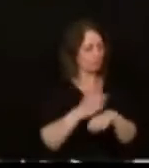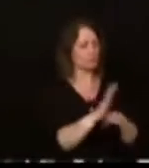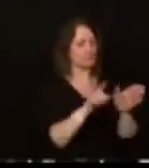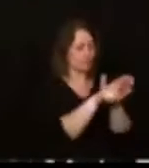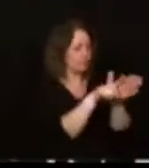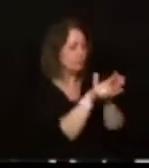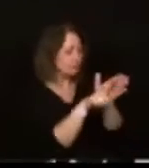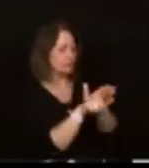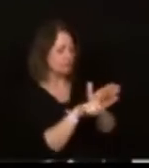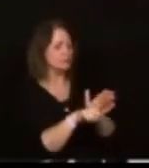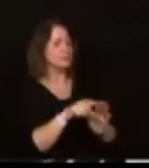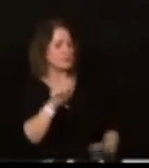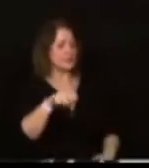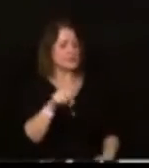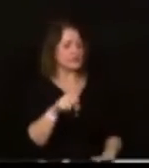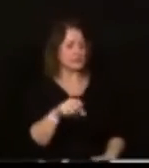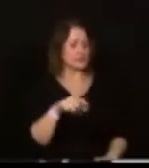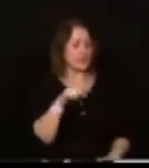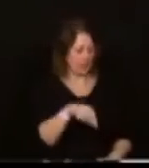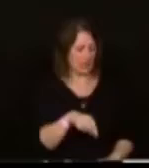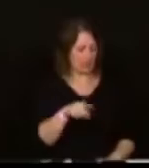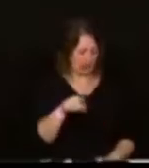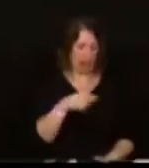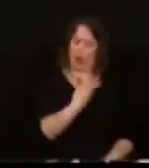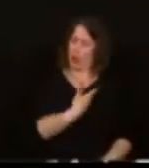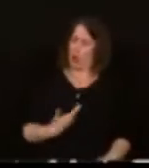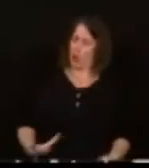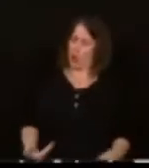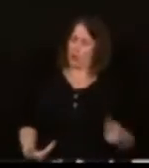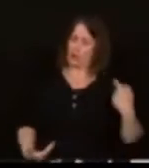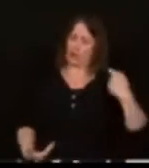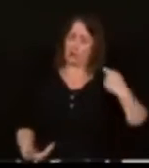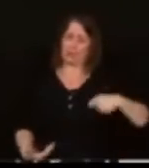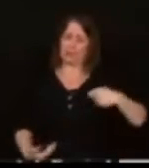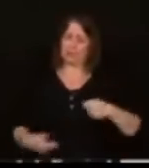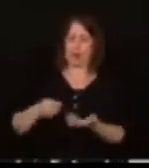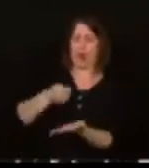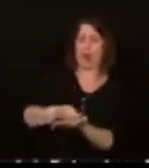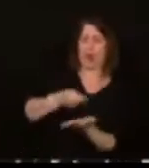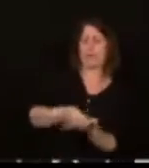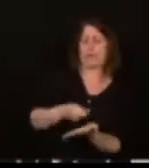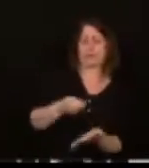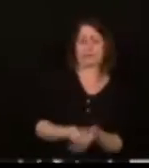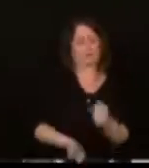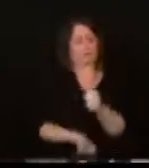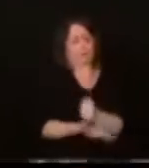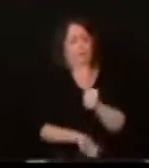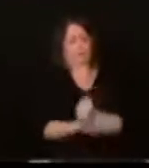Isso não é virtude de um governo, isso é obrigação.